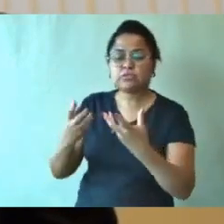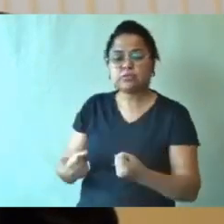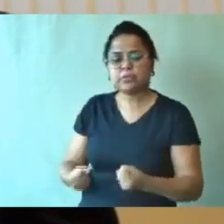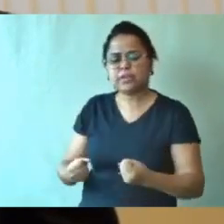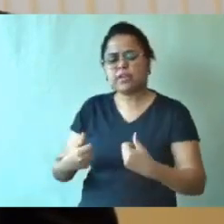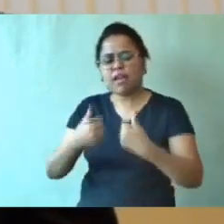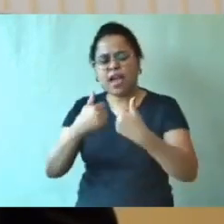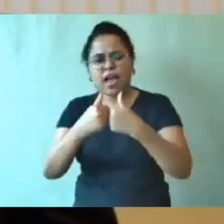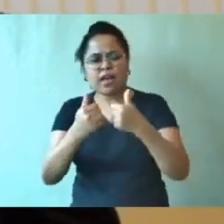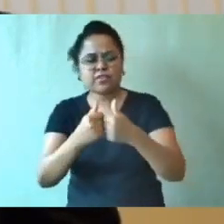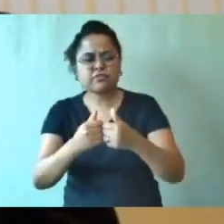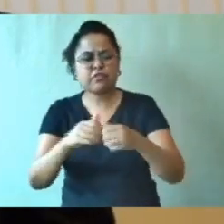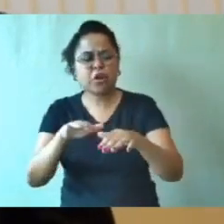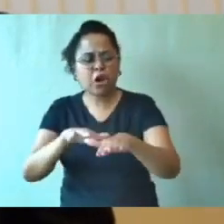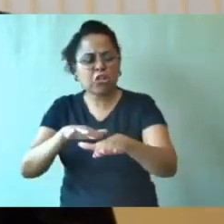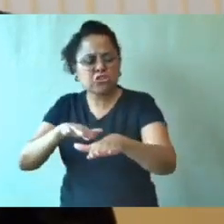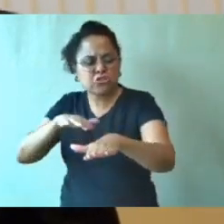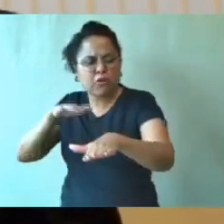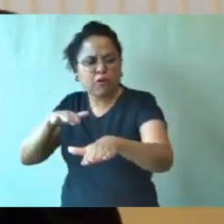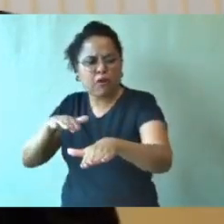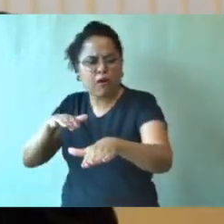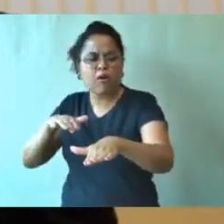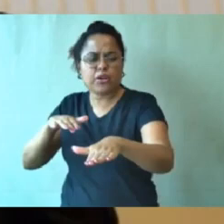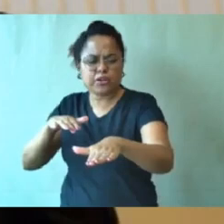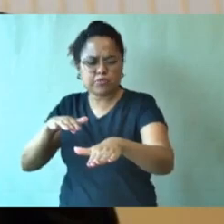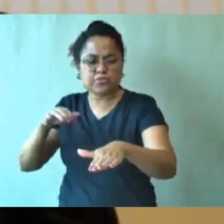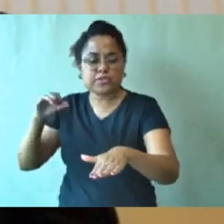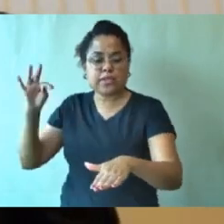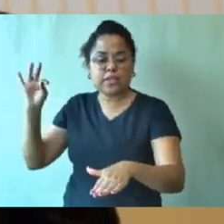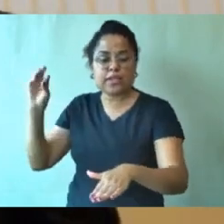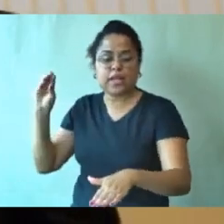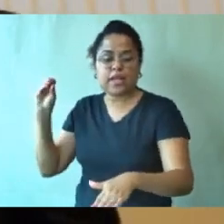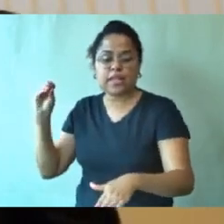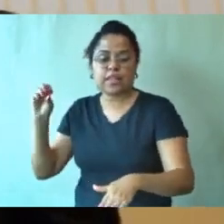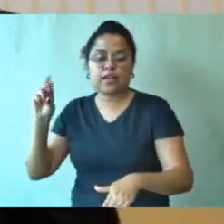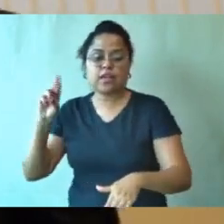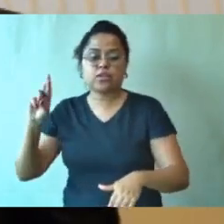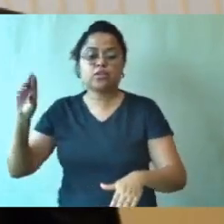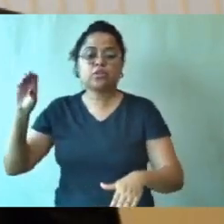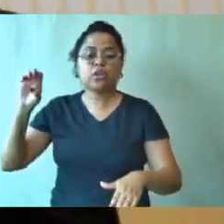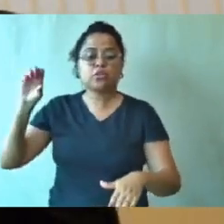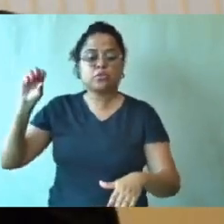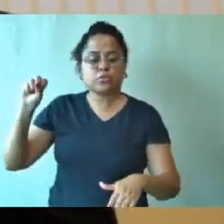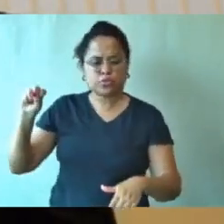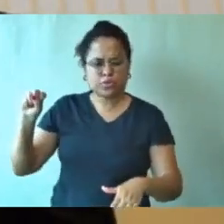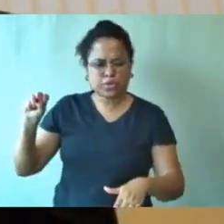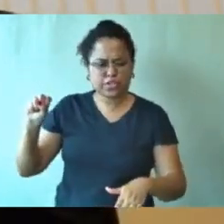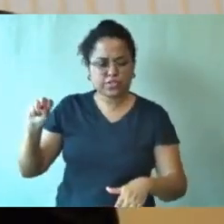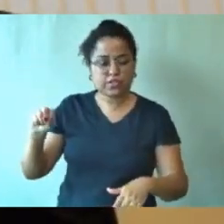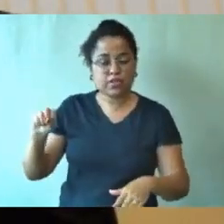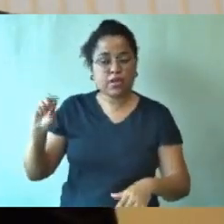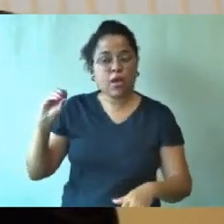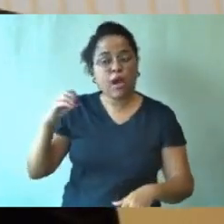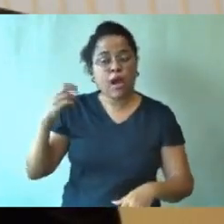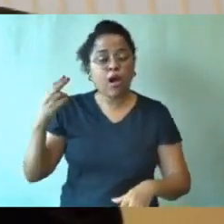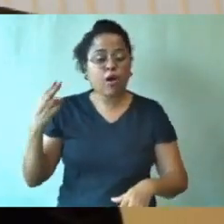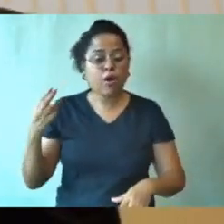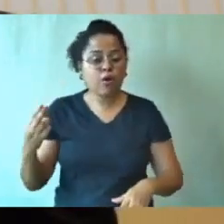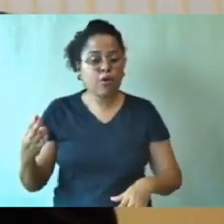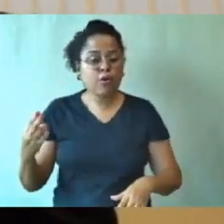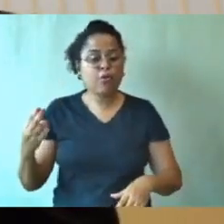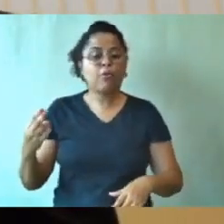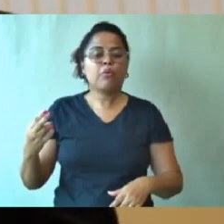ela para rodar, dividindo entre as empresas do consórcio nas suas respectivas unidades, ou achavam um novo